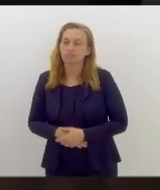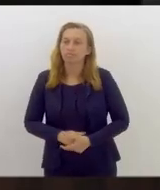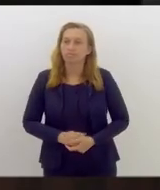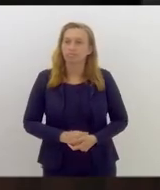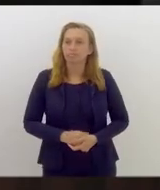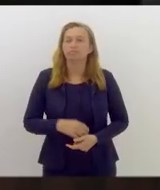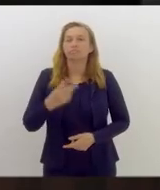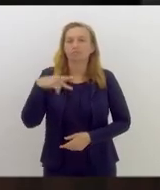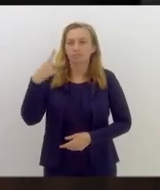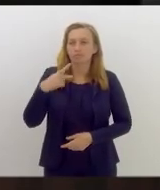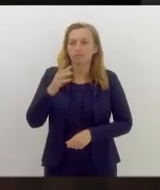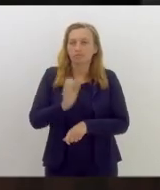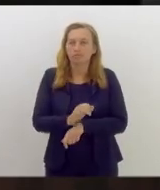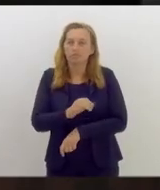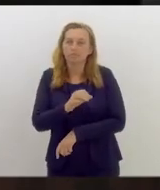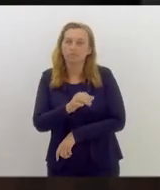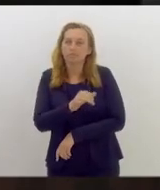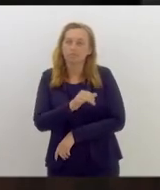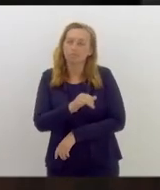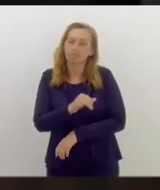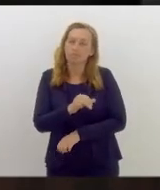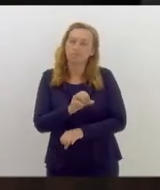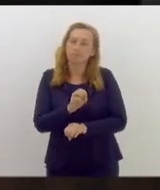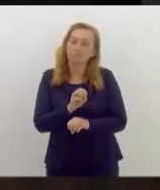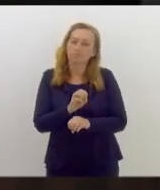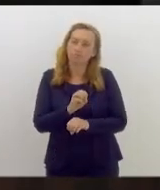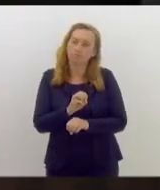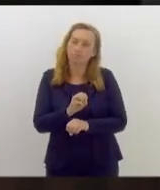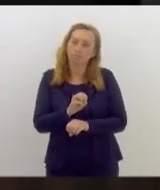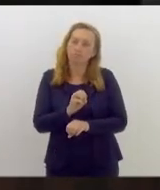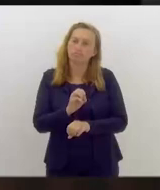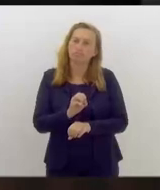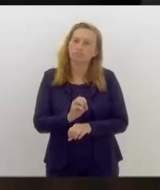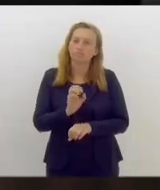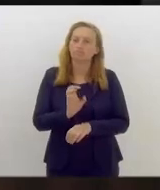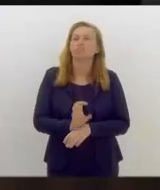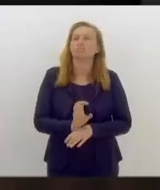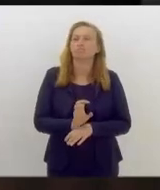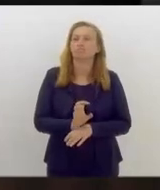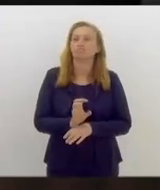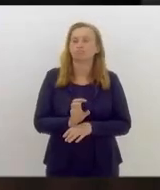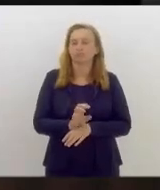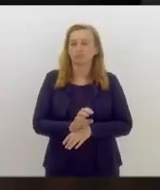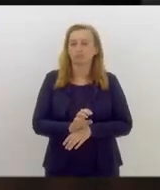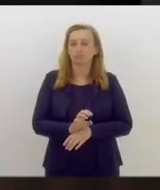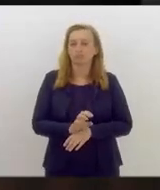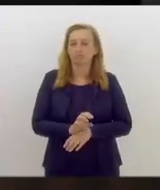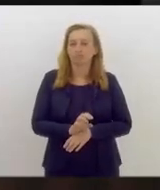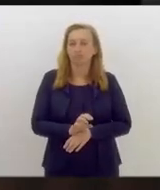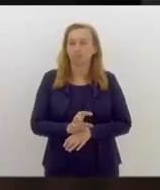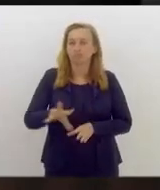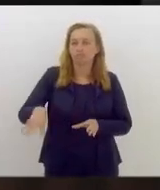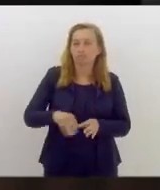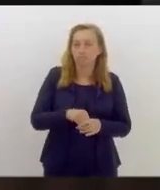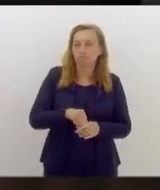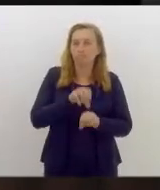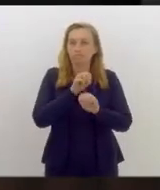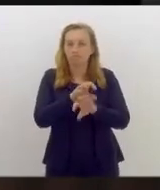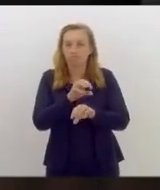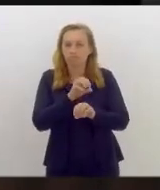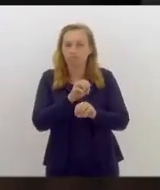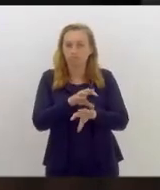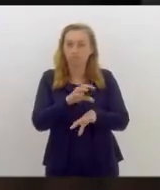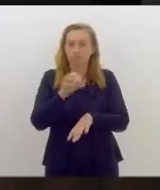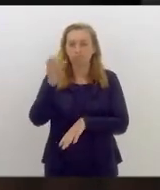institui a política estadual de educação ambiental e cria o programa estadual de educação ambiental para incluir a educação